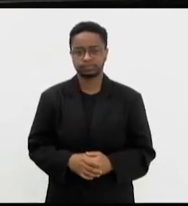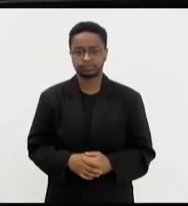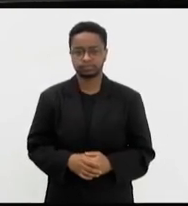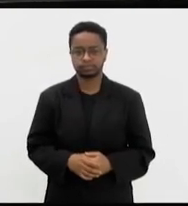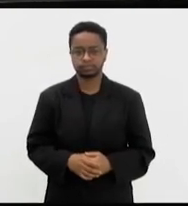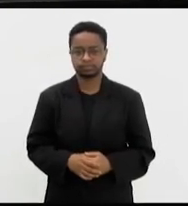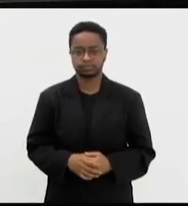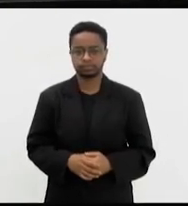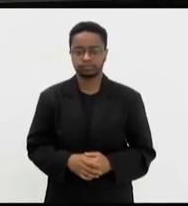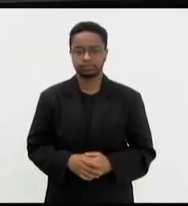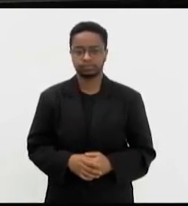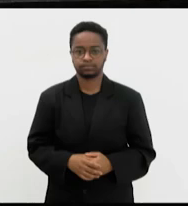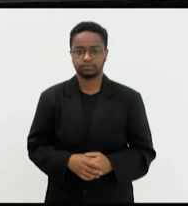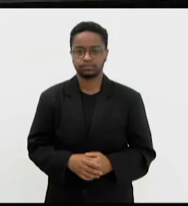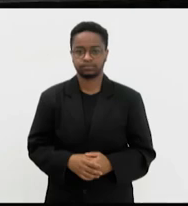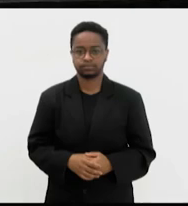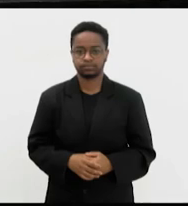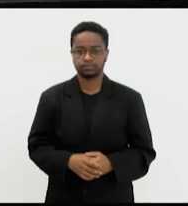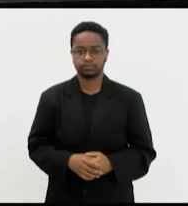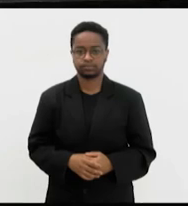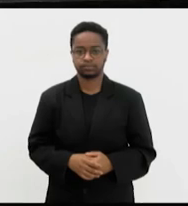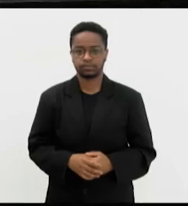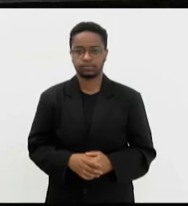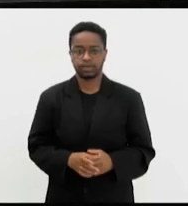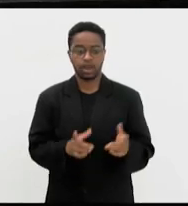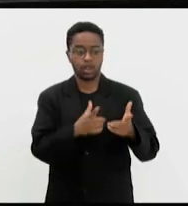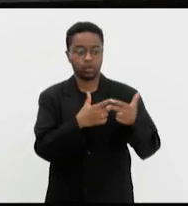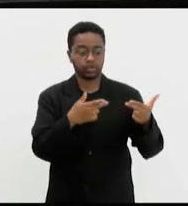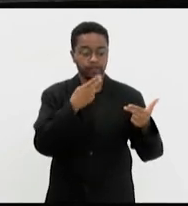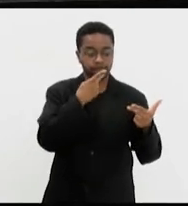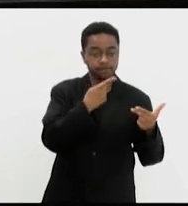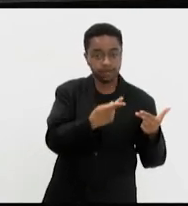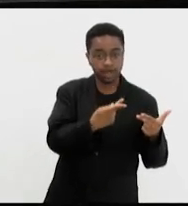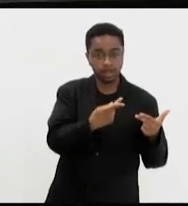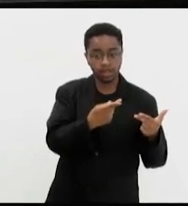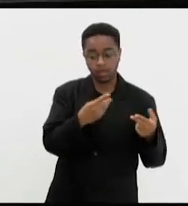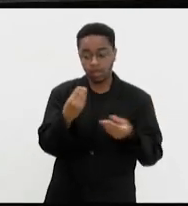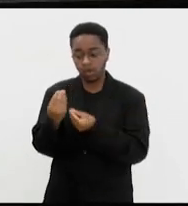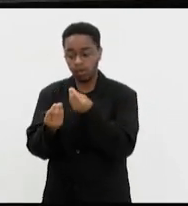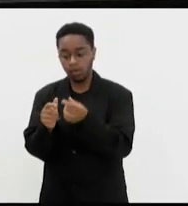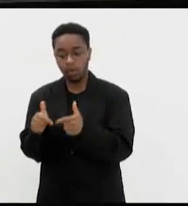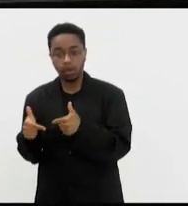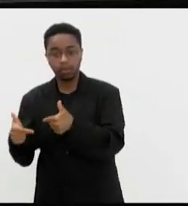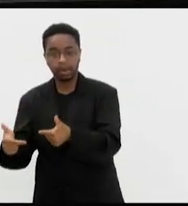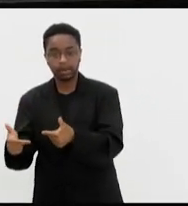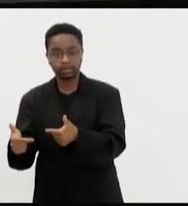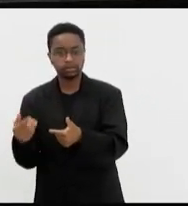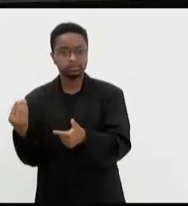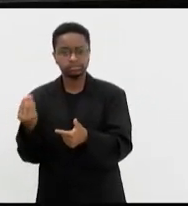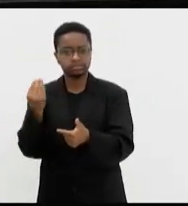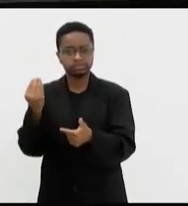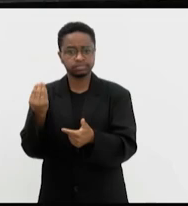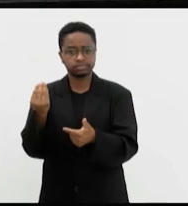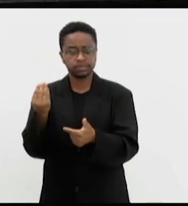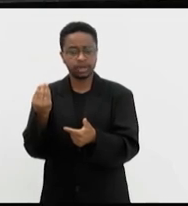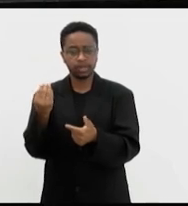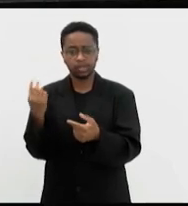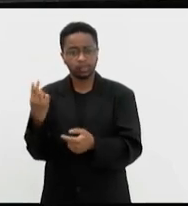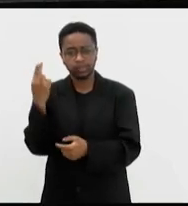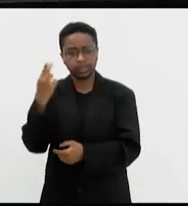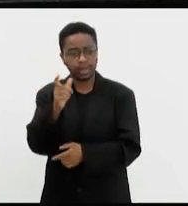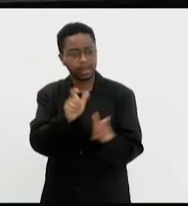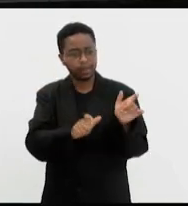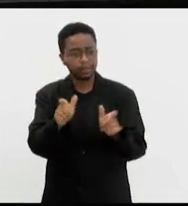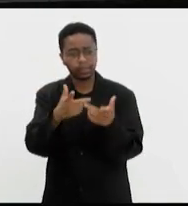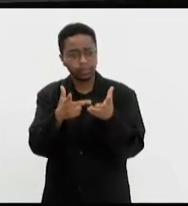existente entre aquilo que falam e as suas atitudes não é possível que elas não